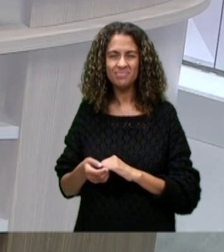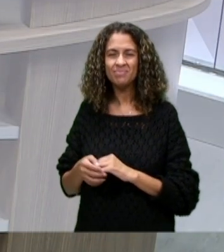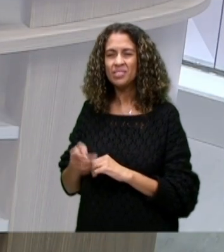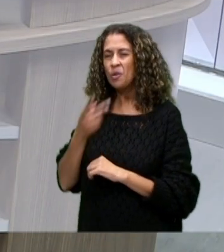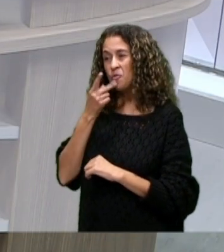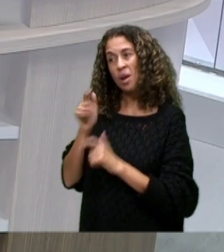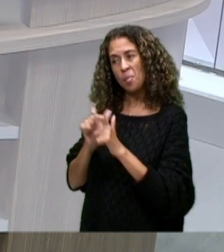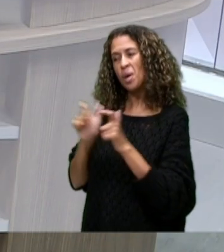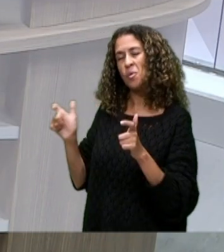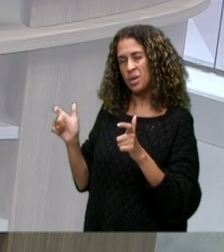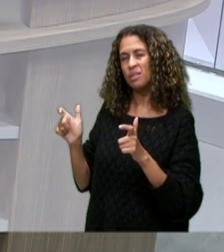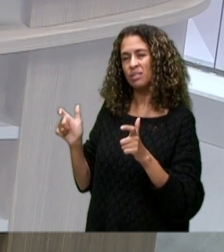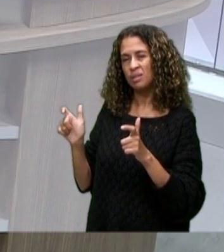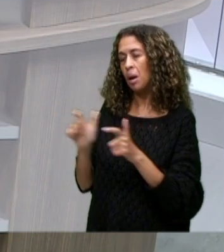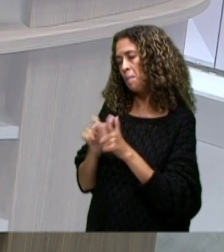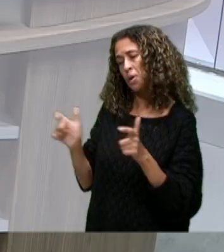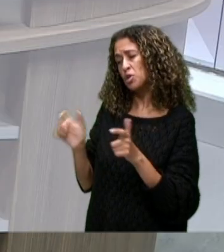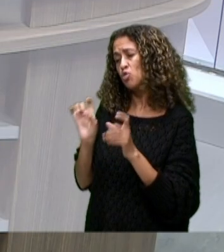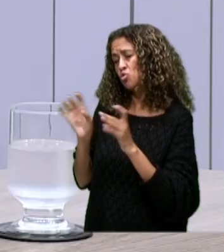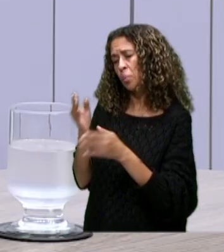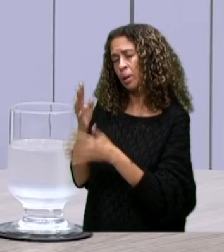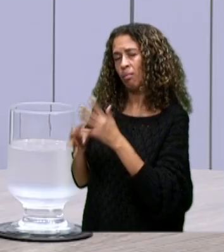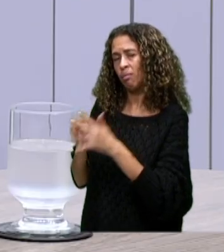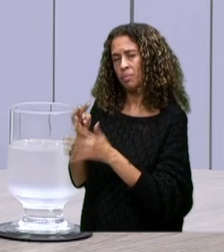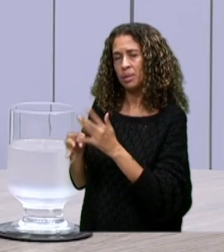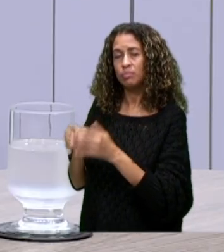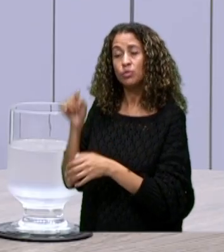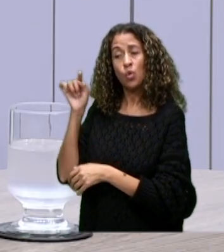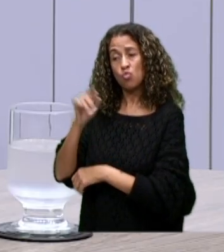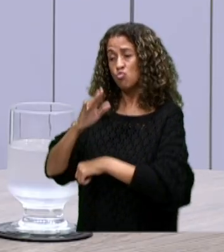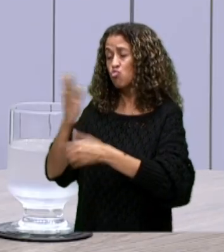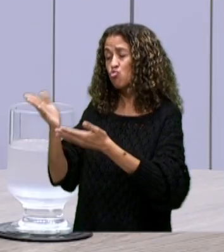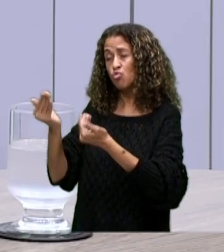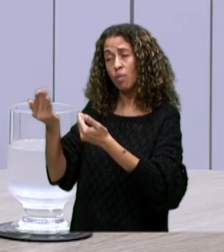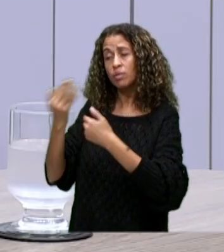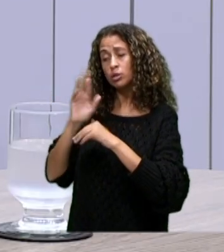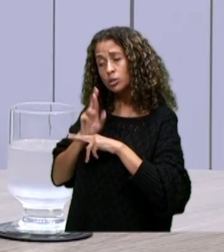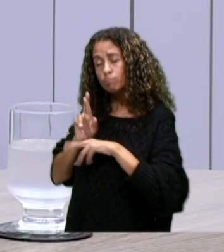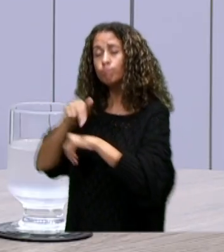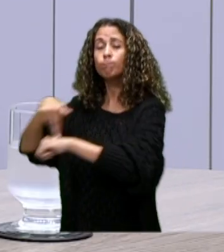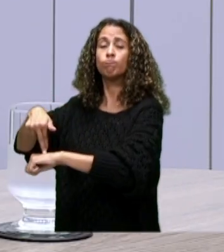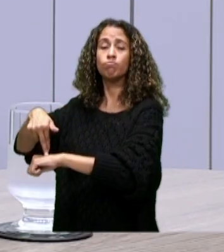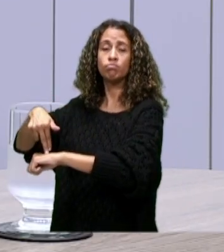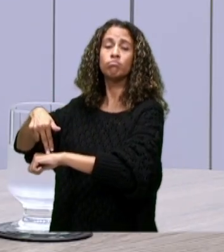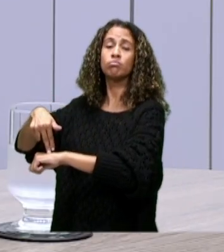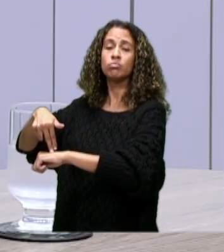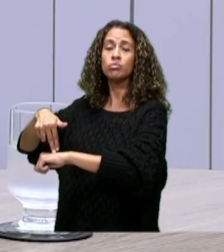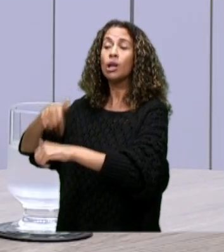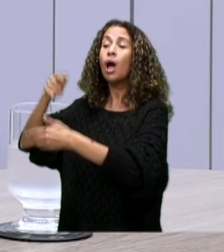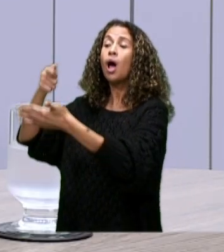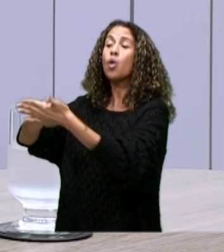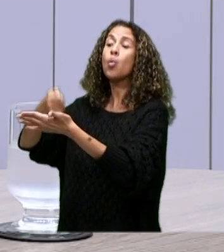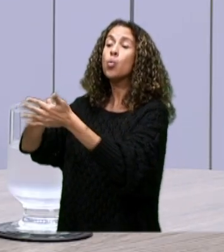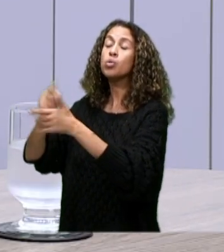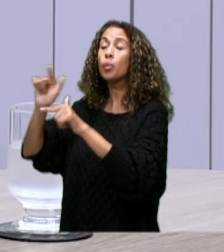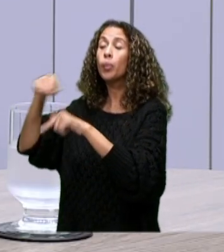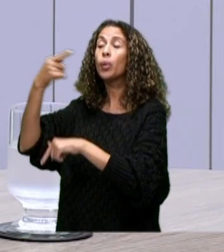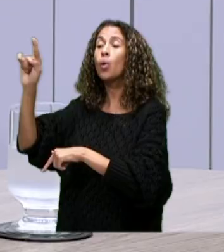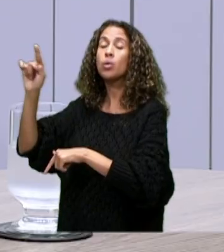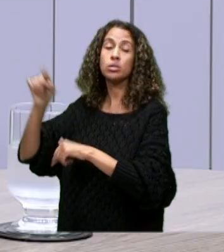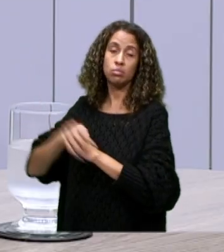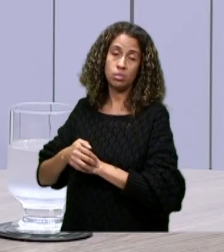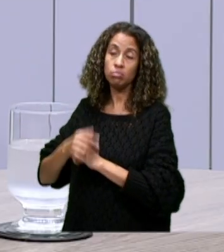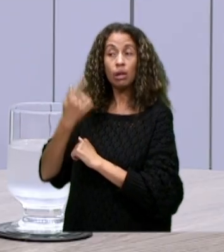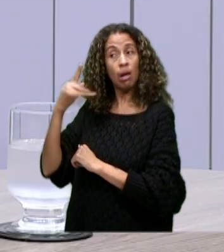Falo pela maioria, né? Sim, sim. A maioria vai atrapalhar. E eles que vão ter que tomar a frente da próxima luta que vai ter, que eles vão ter que